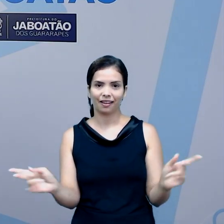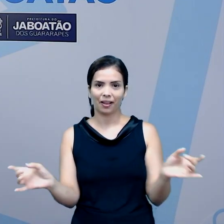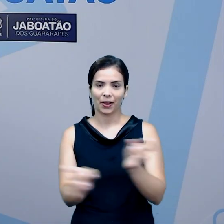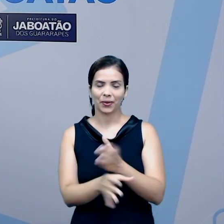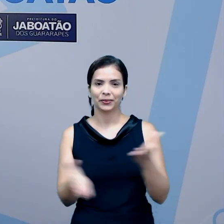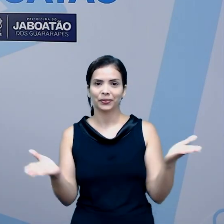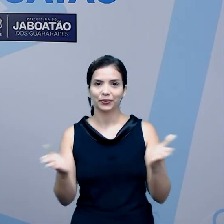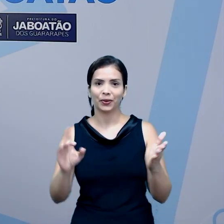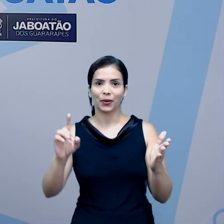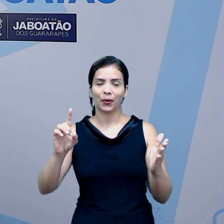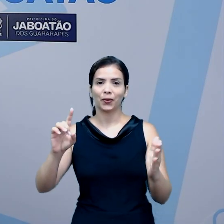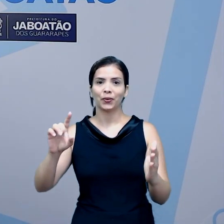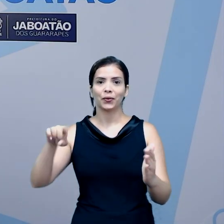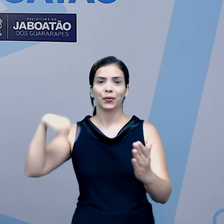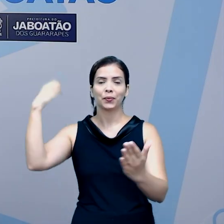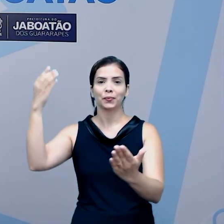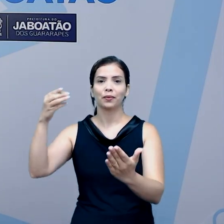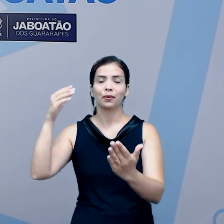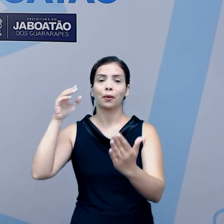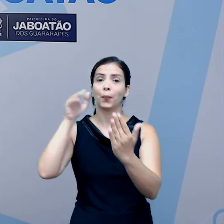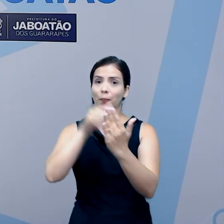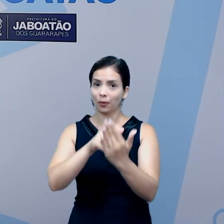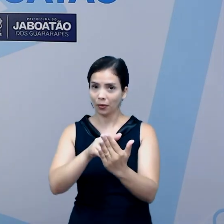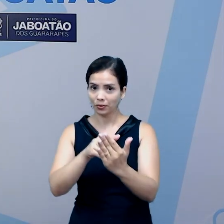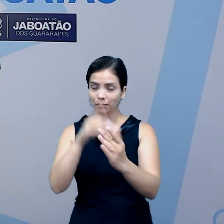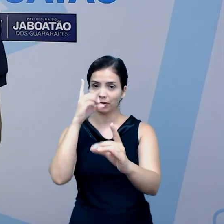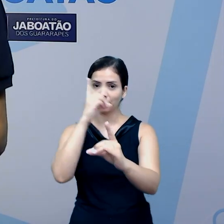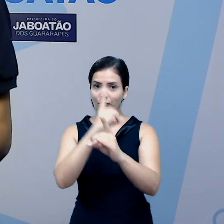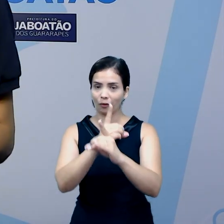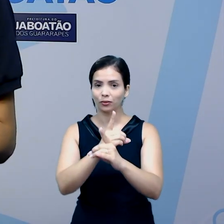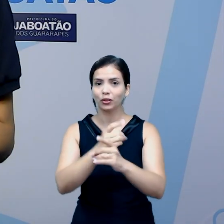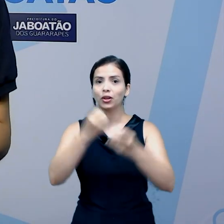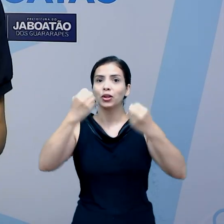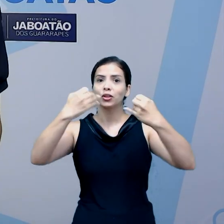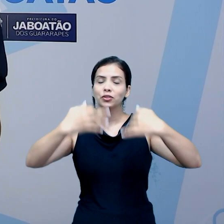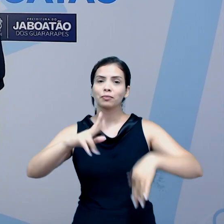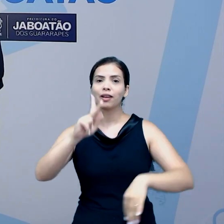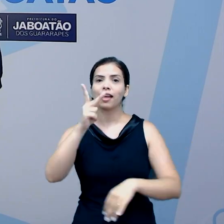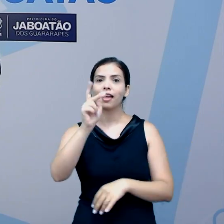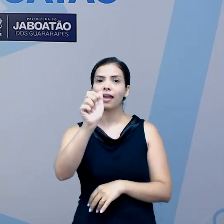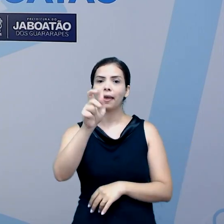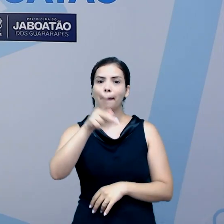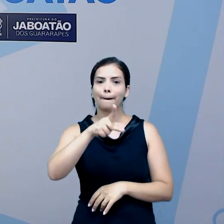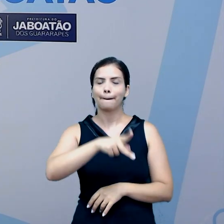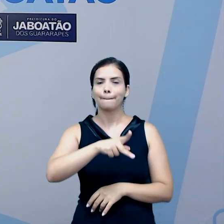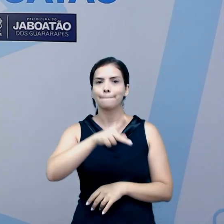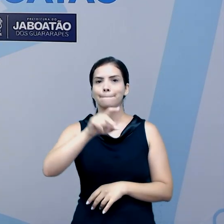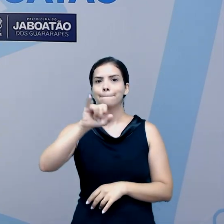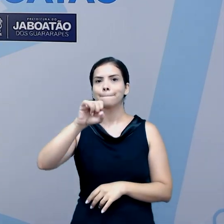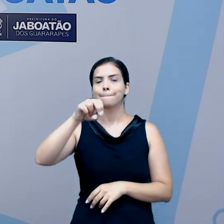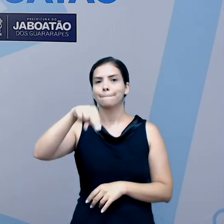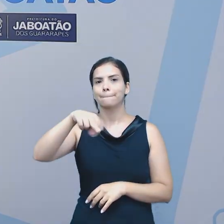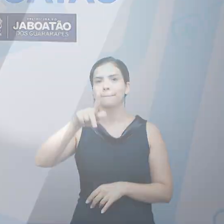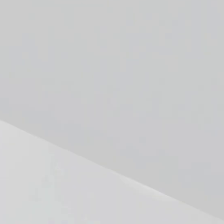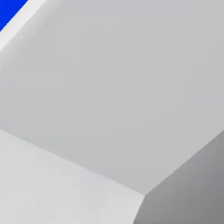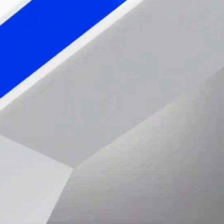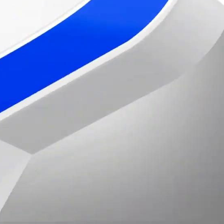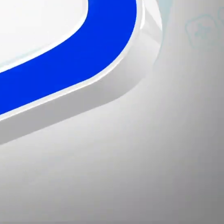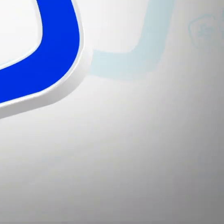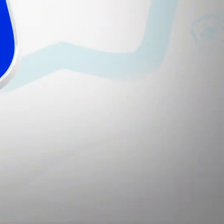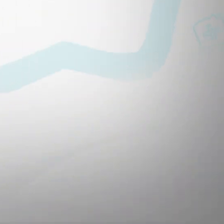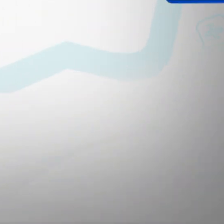e no nosso próximo encontro a gente vai falar sobre a Penny e eu espero por vocês tchau pessoal fiquem